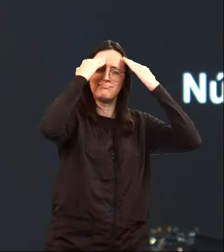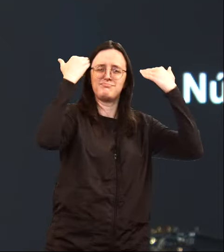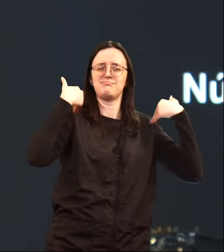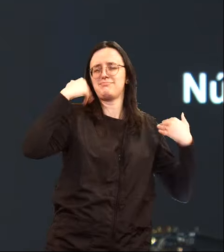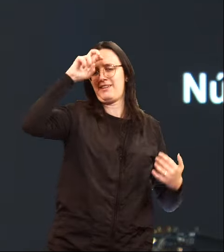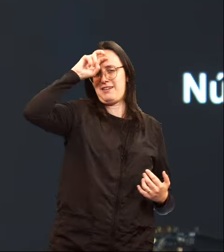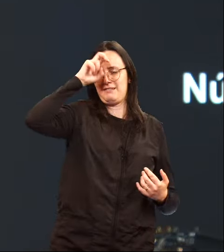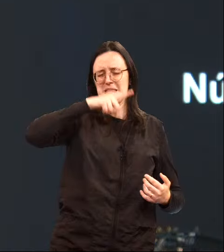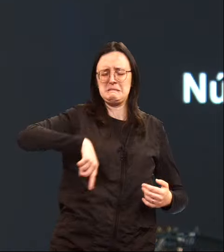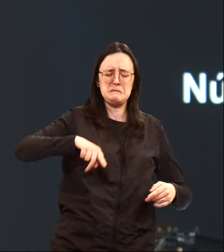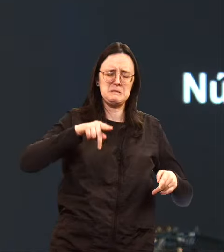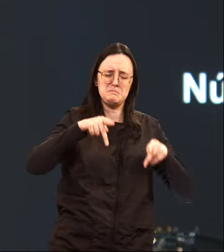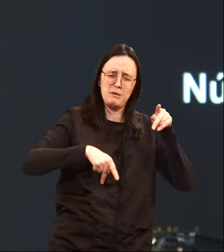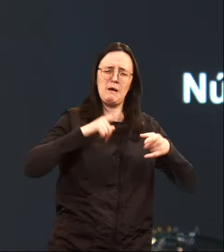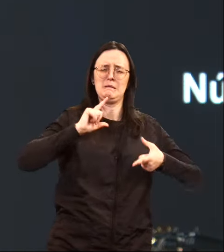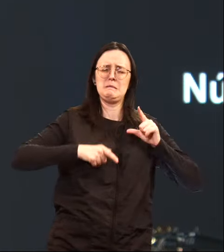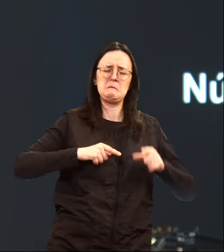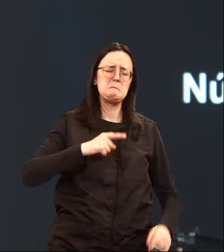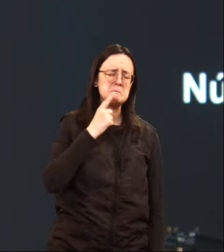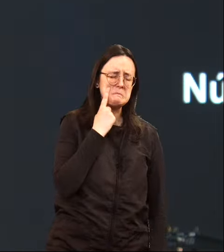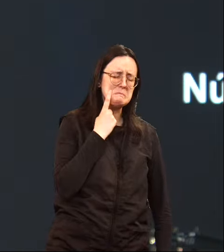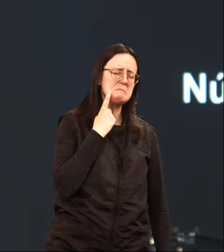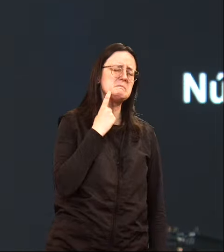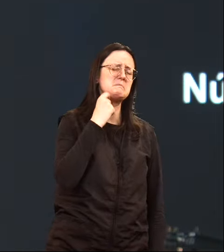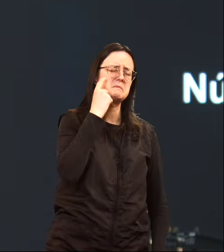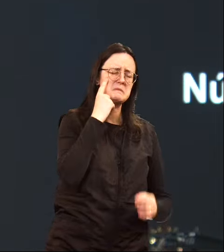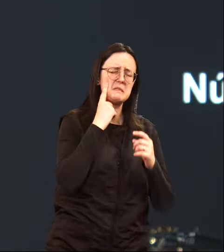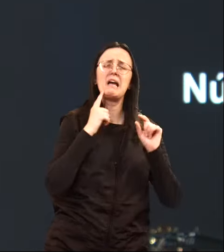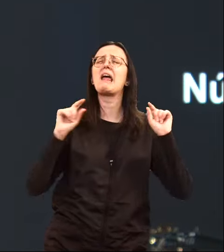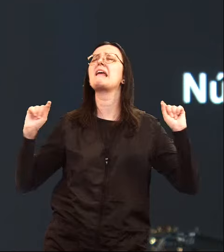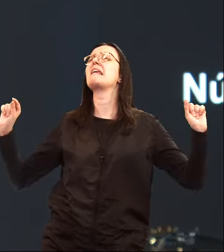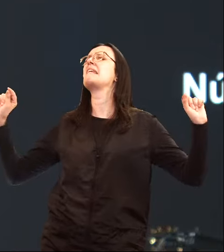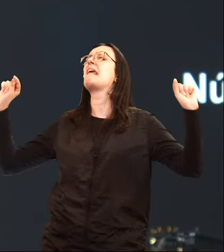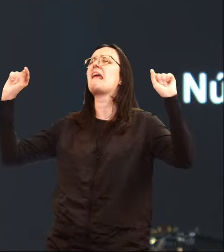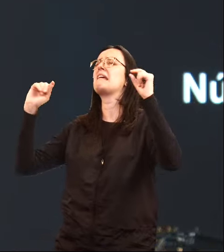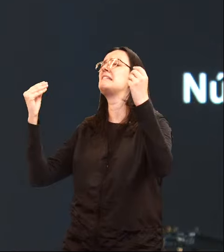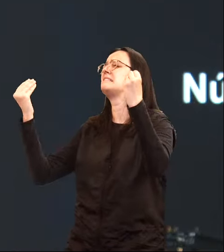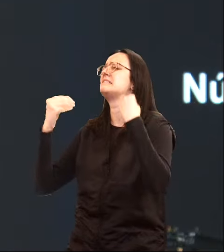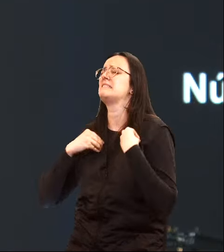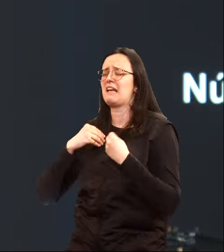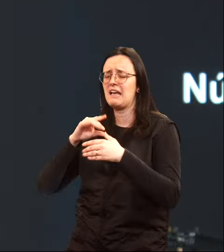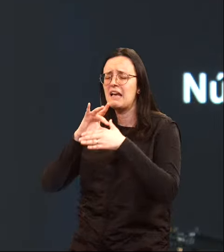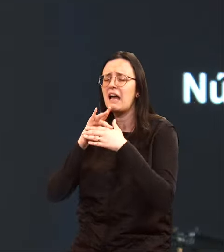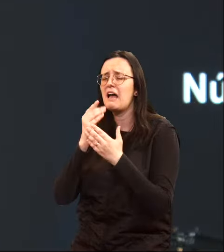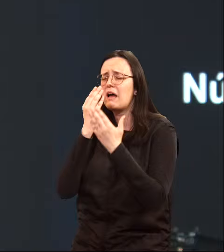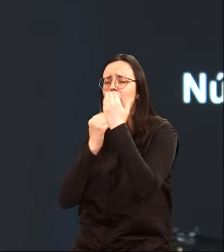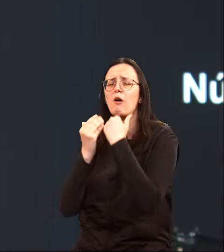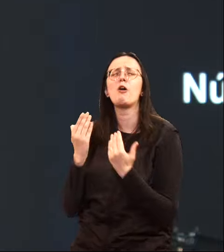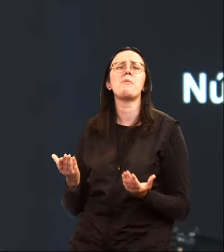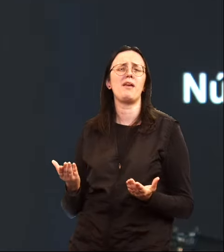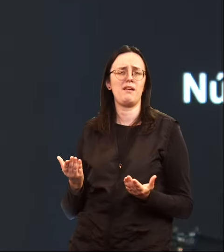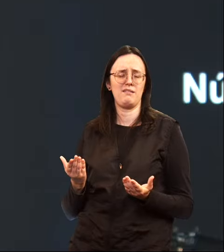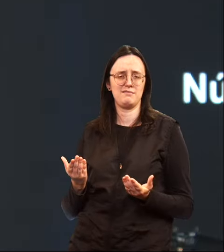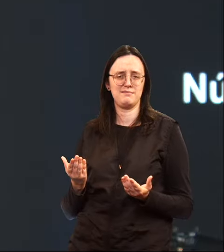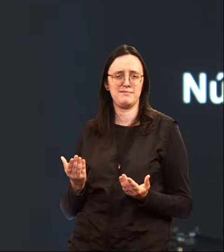Israel tornaram a chorar e também disseram: quem nos dará carne a comer?